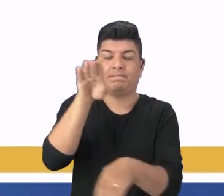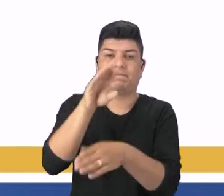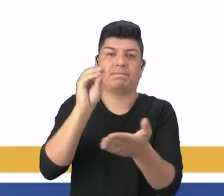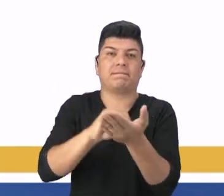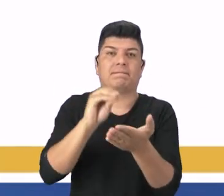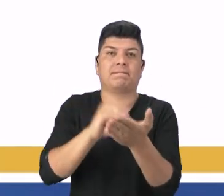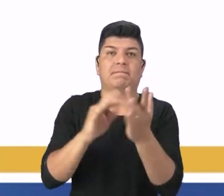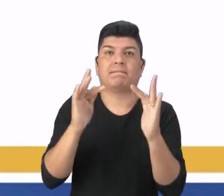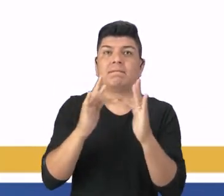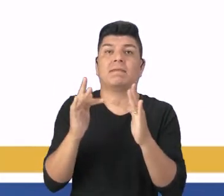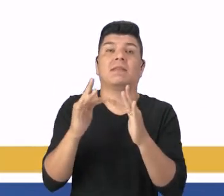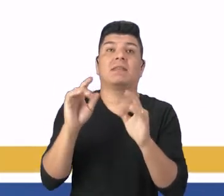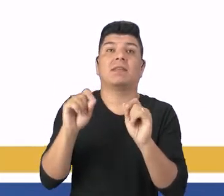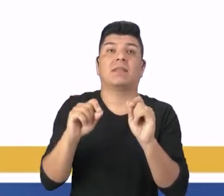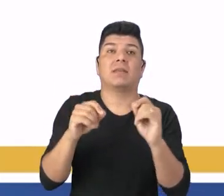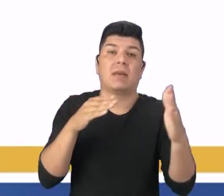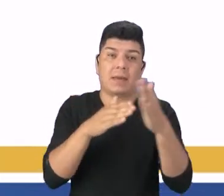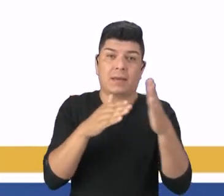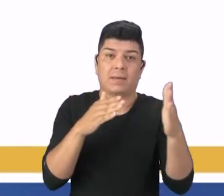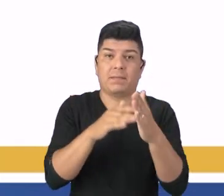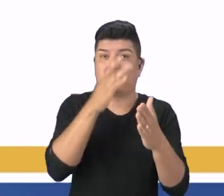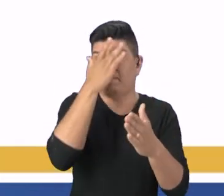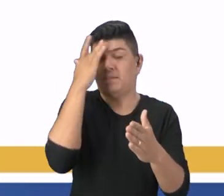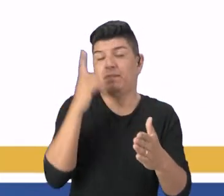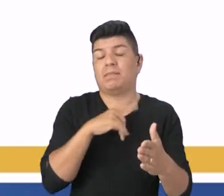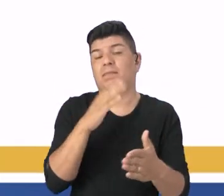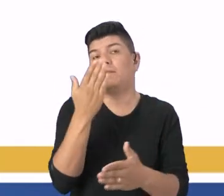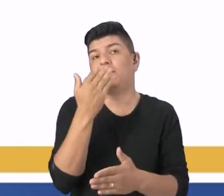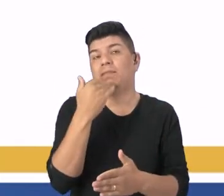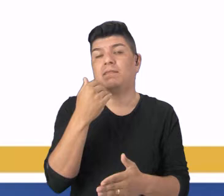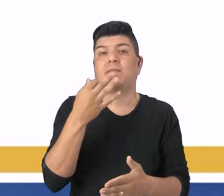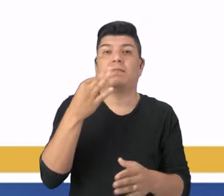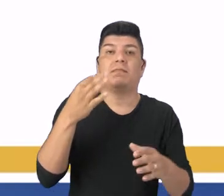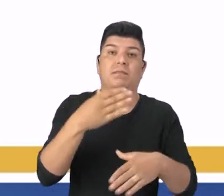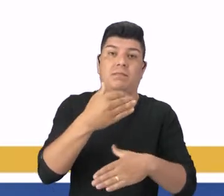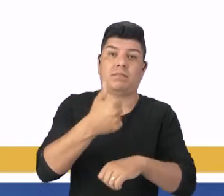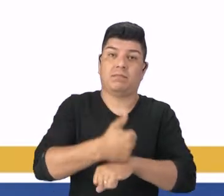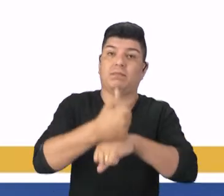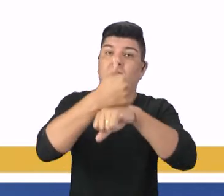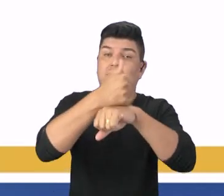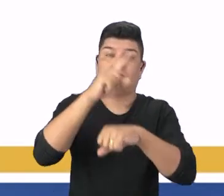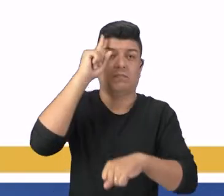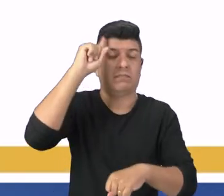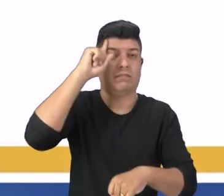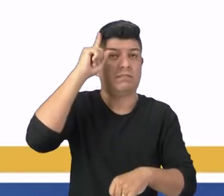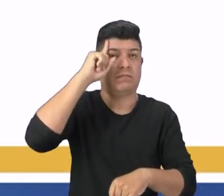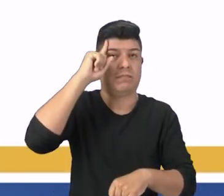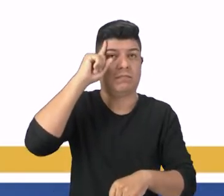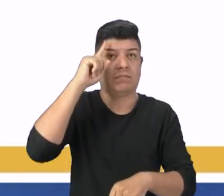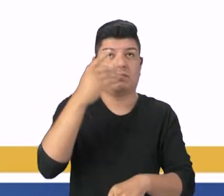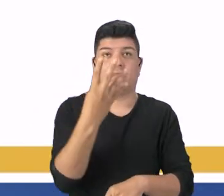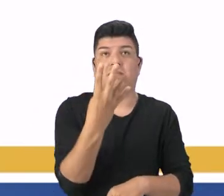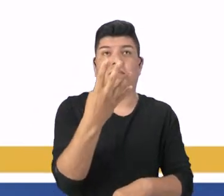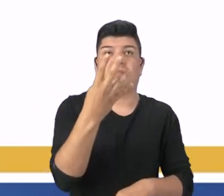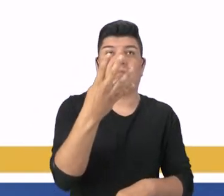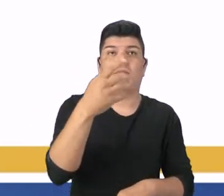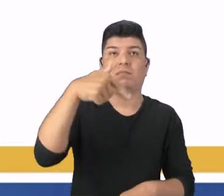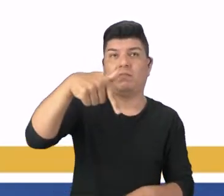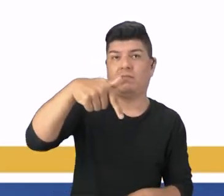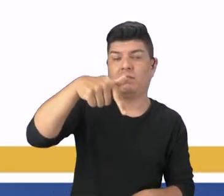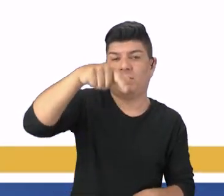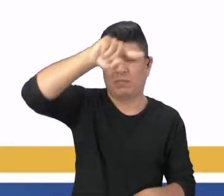acesso impedem milhões de obter refeições adequadas diariamente.